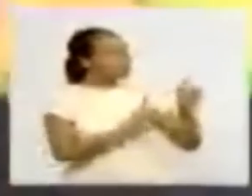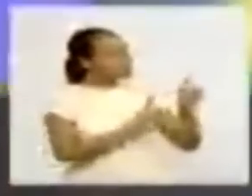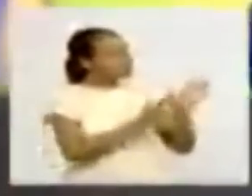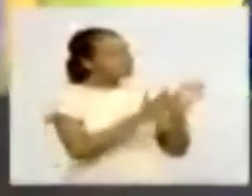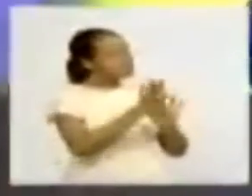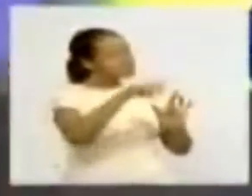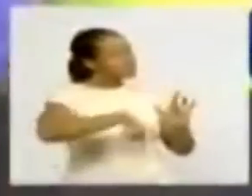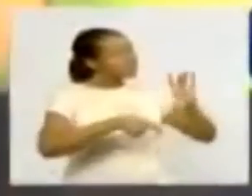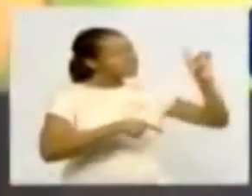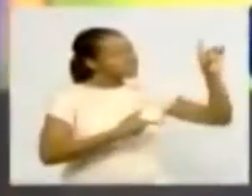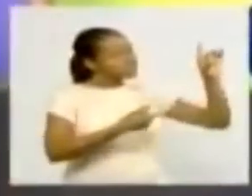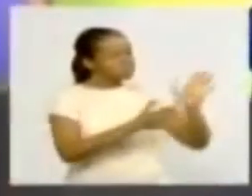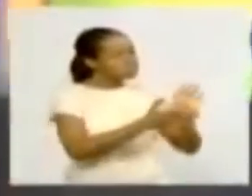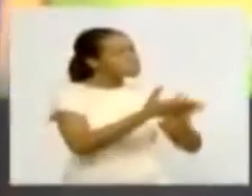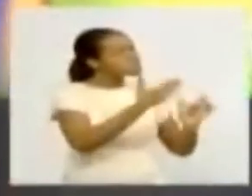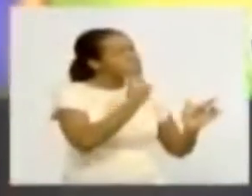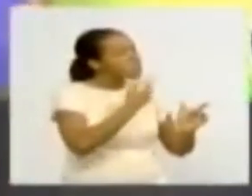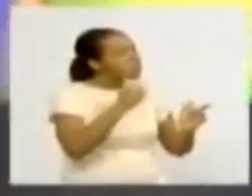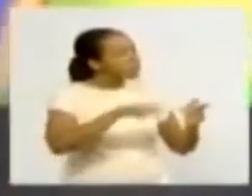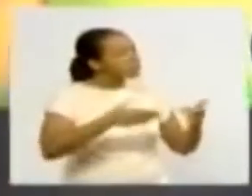tão humano?